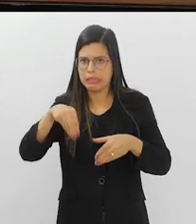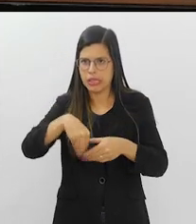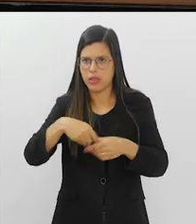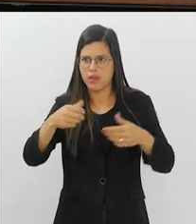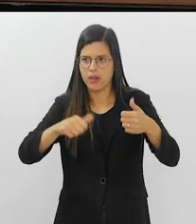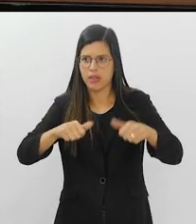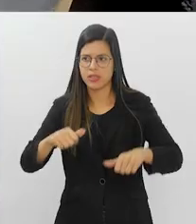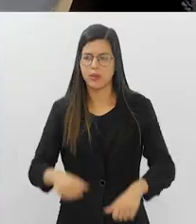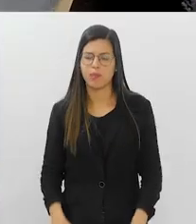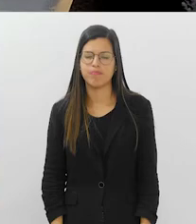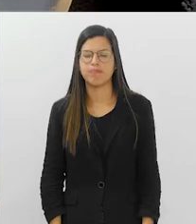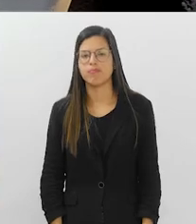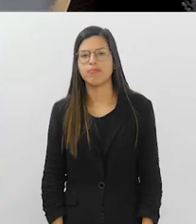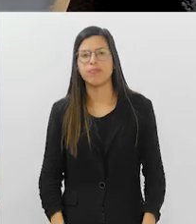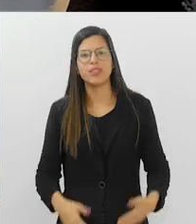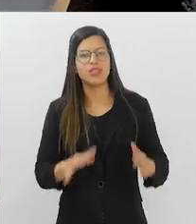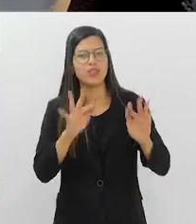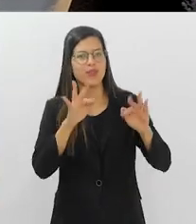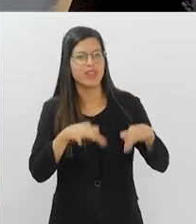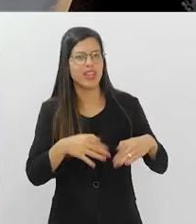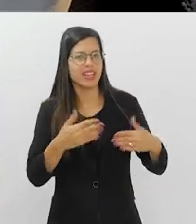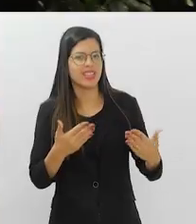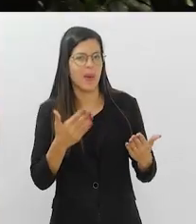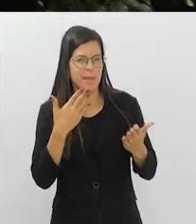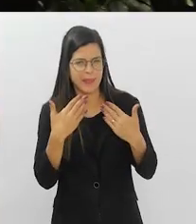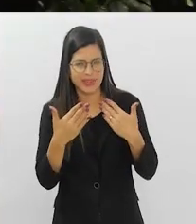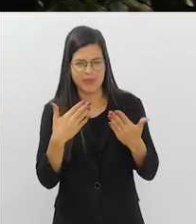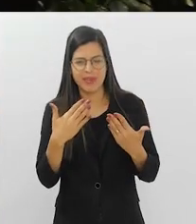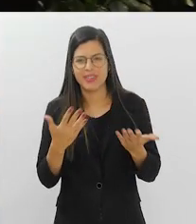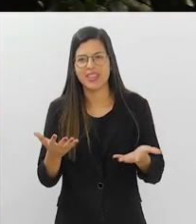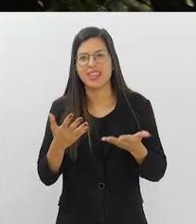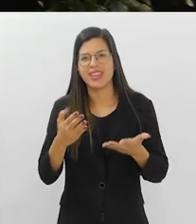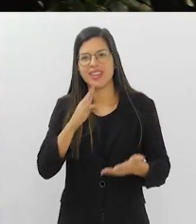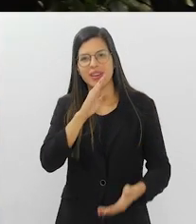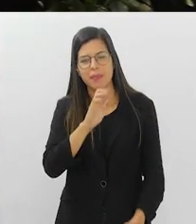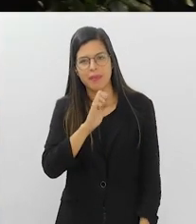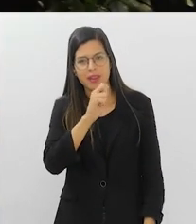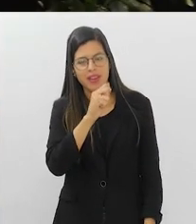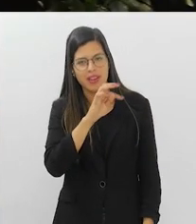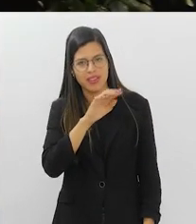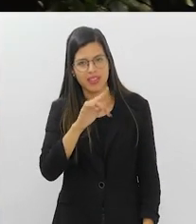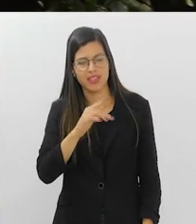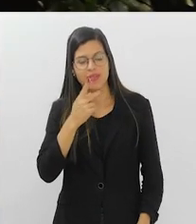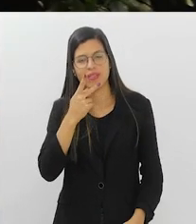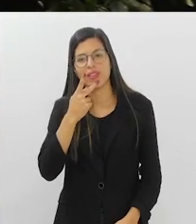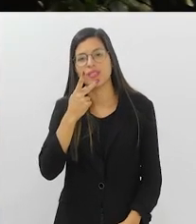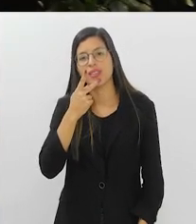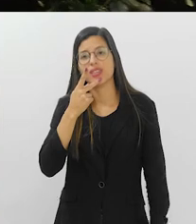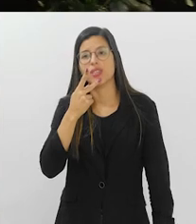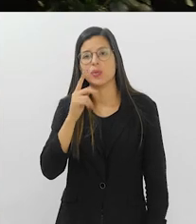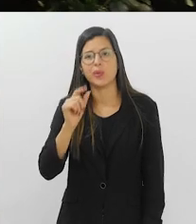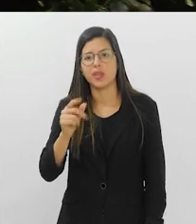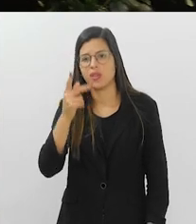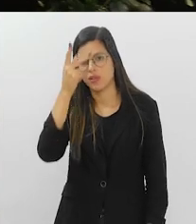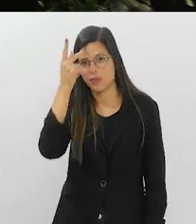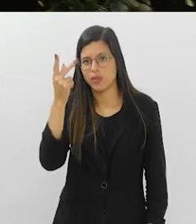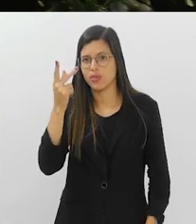nessa avaliação. Para nós encerrarmos aqui o nosso bate-papo, né, Beatriz, queria que você dissesse mais alguma coisa. Enfim, o que